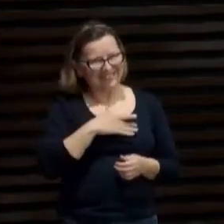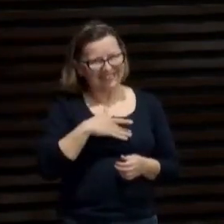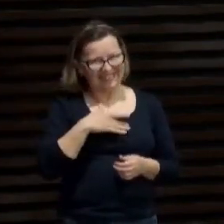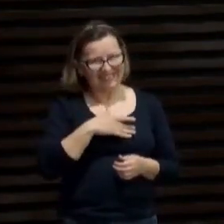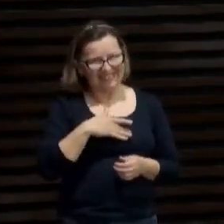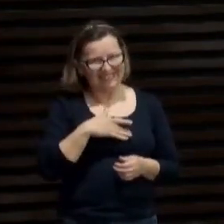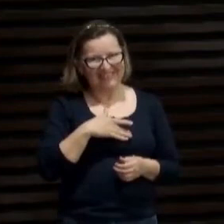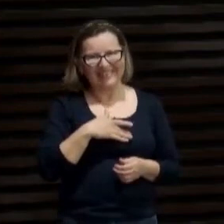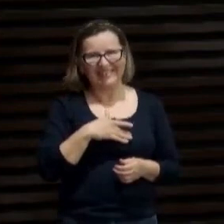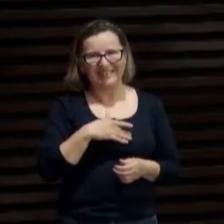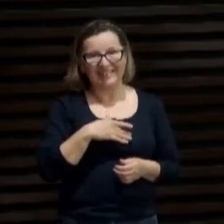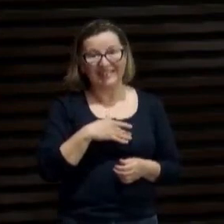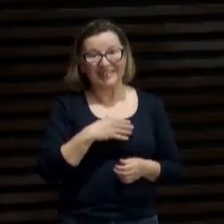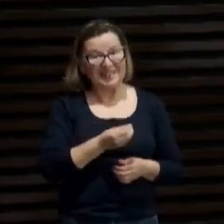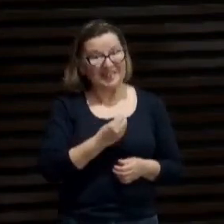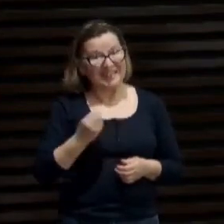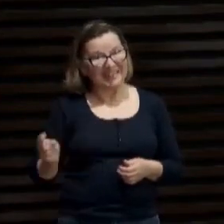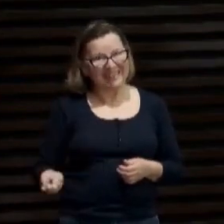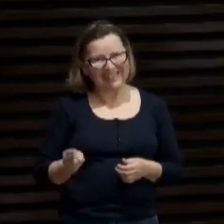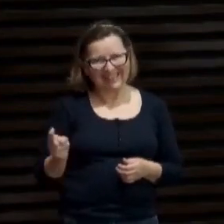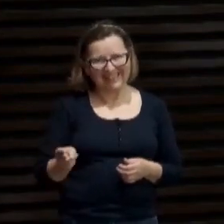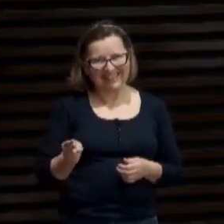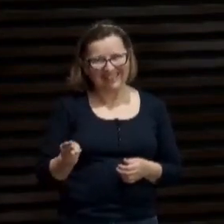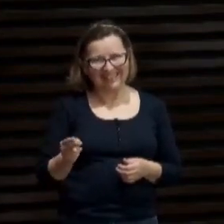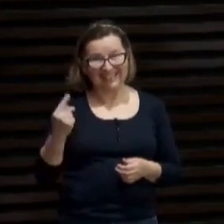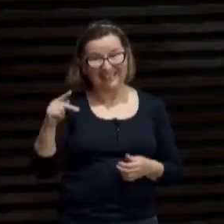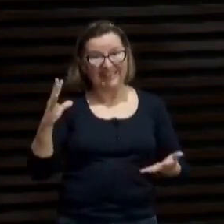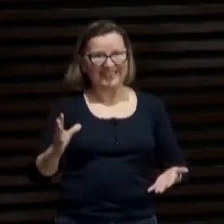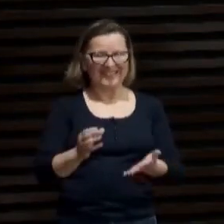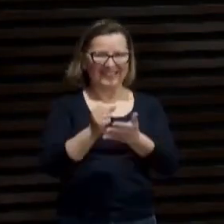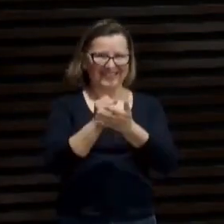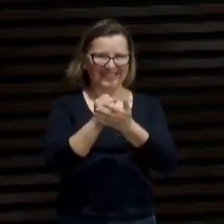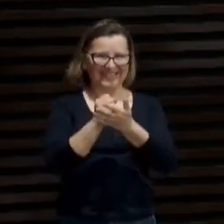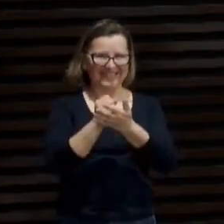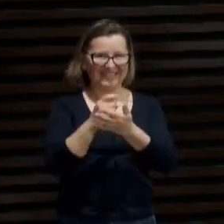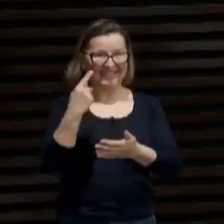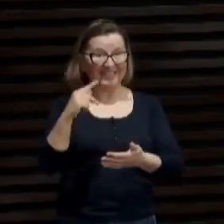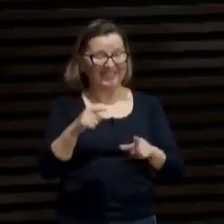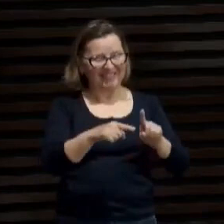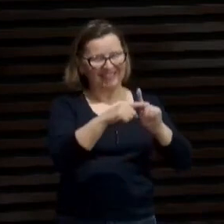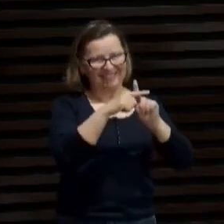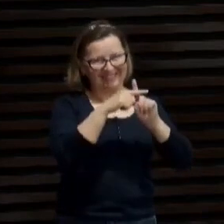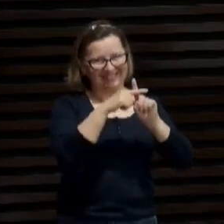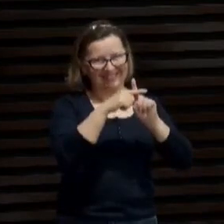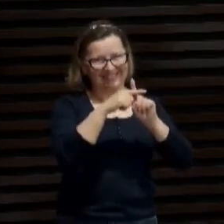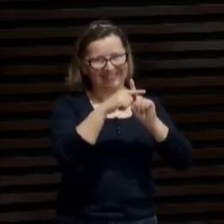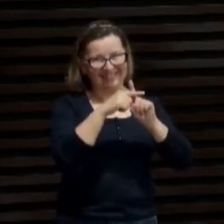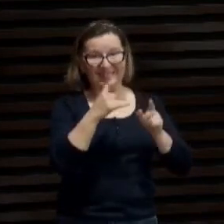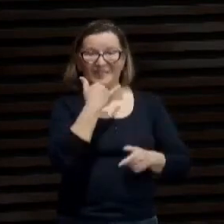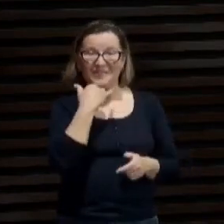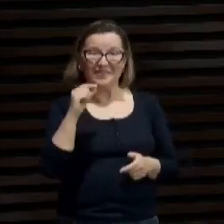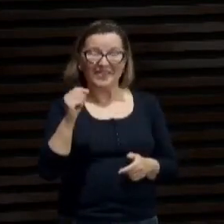misericórdia, na vida eterna, na sua salvação, na sua cruz, no perdão